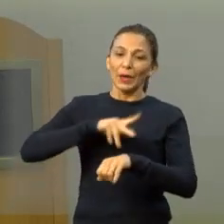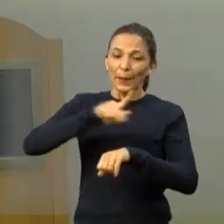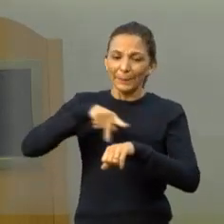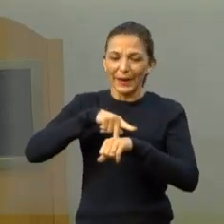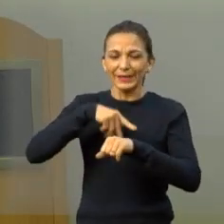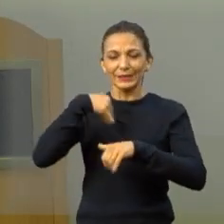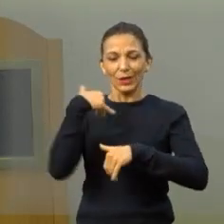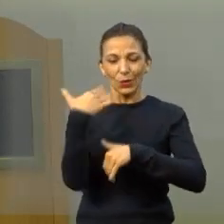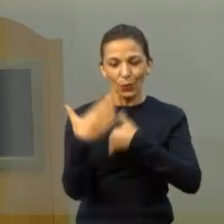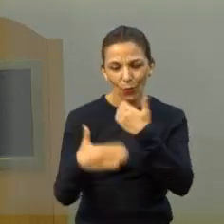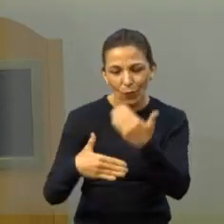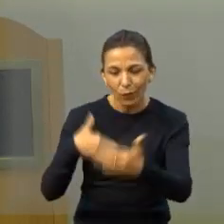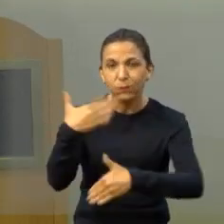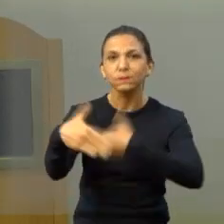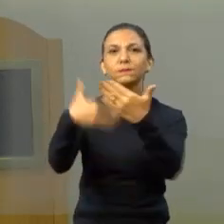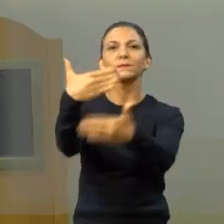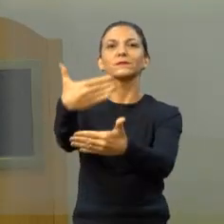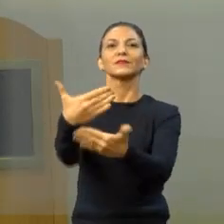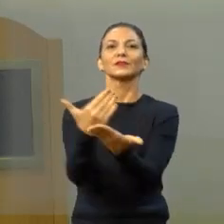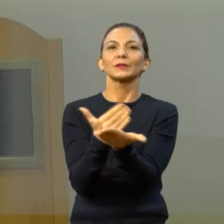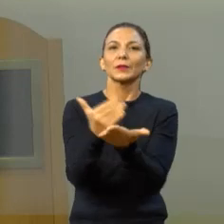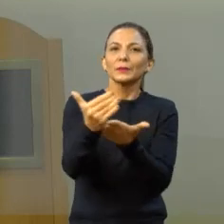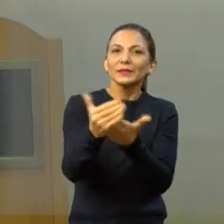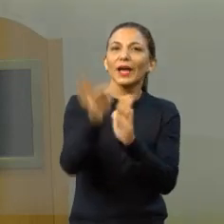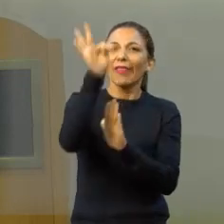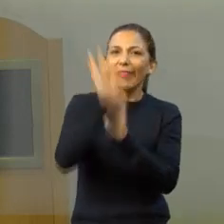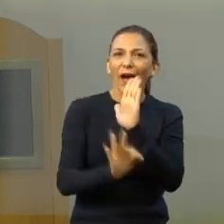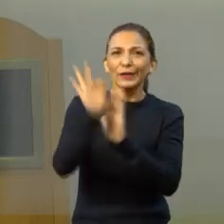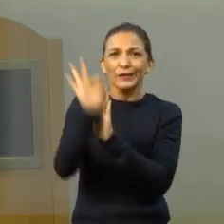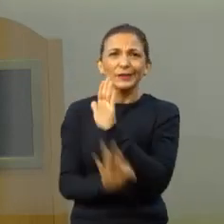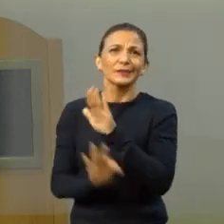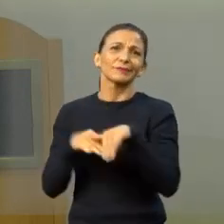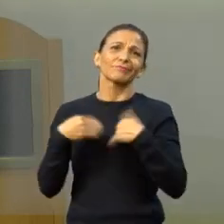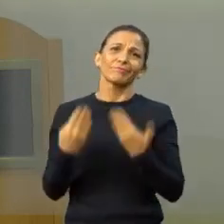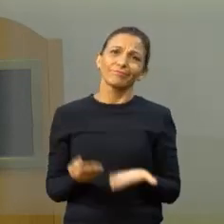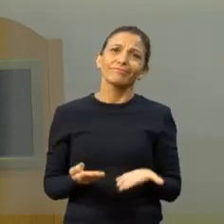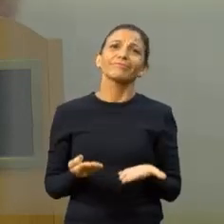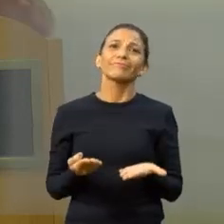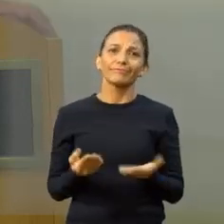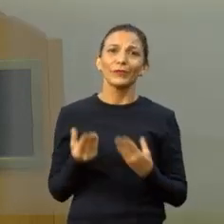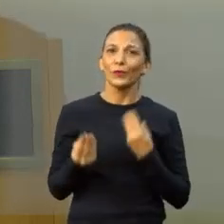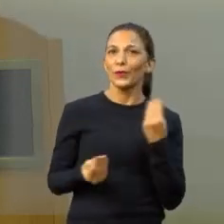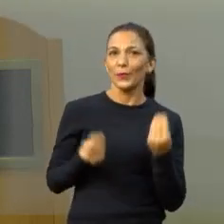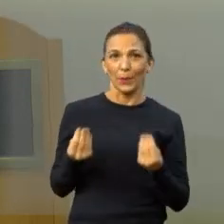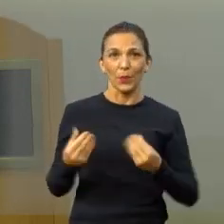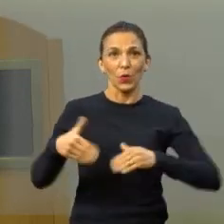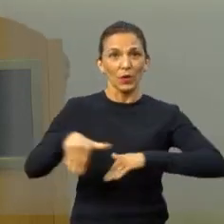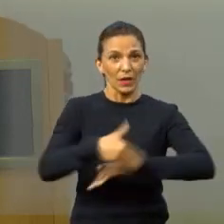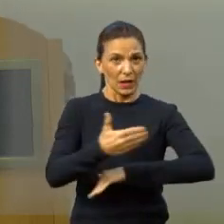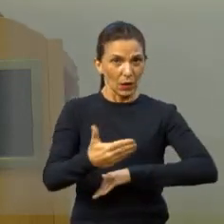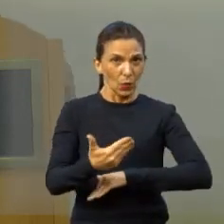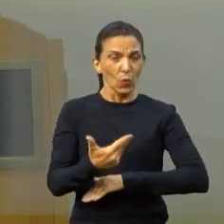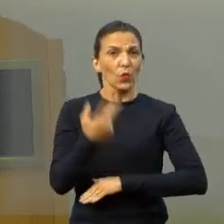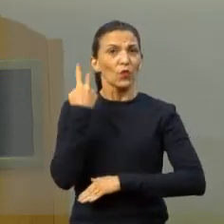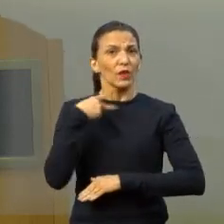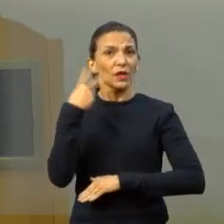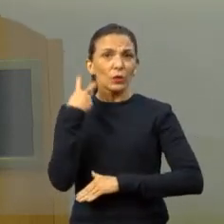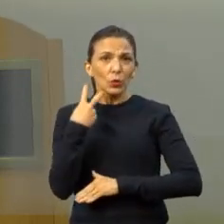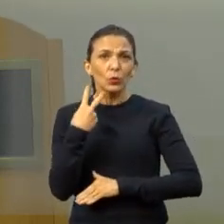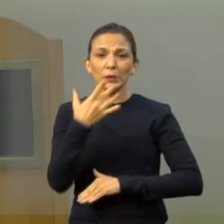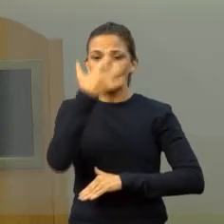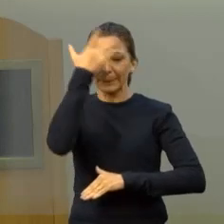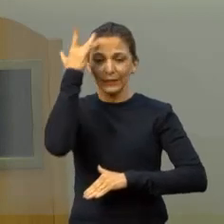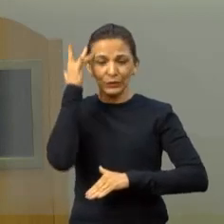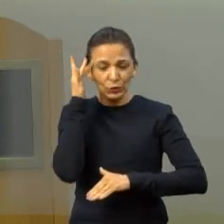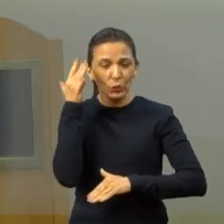começando a se virar de novo a gente já vem tá achando aí na rua nas ruas eu acho que os vereadores devem receber muitas